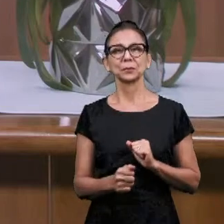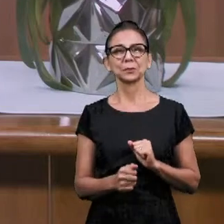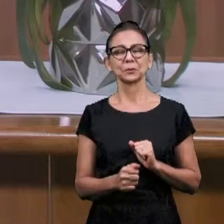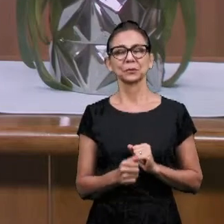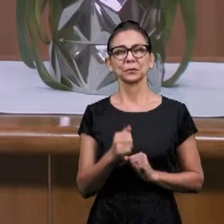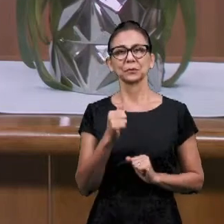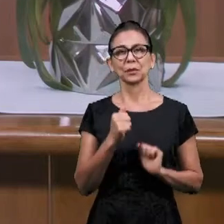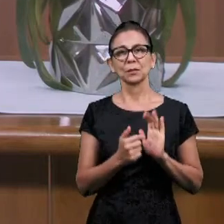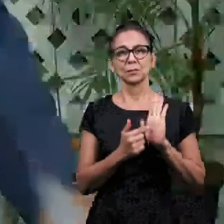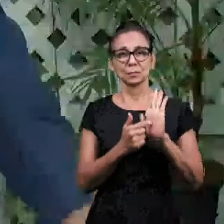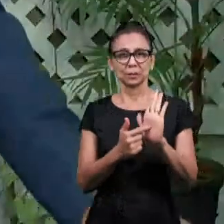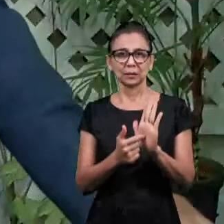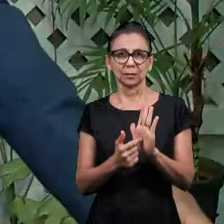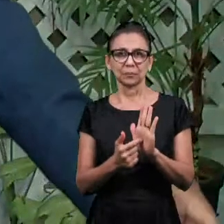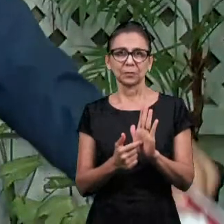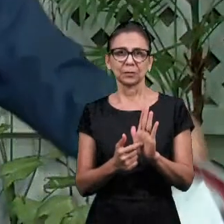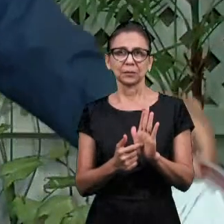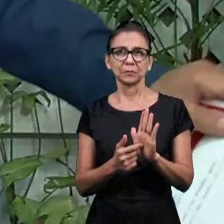pouco.